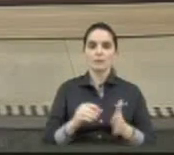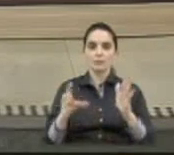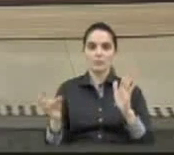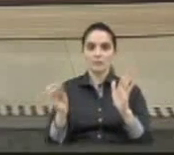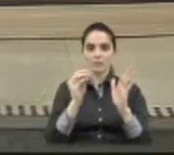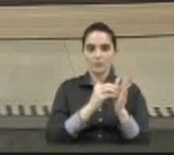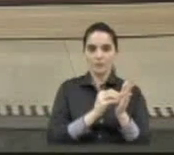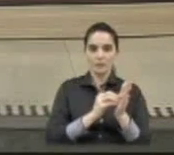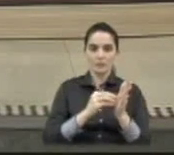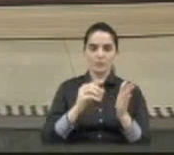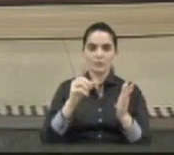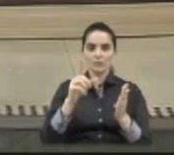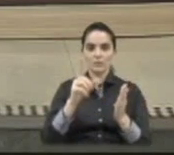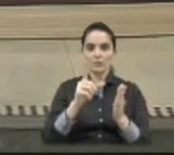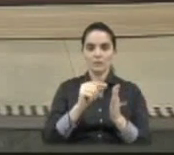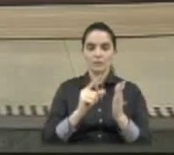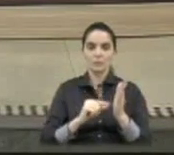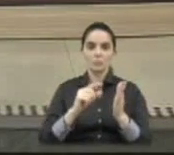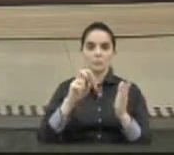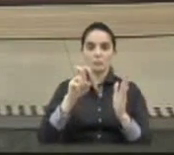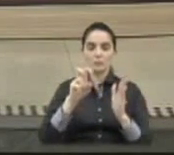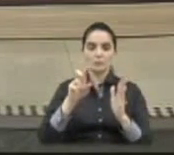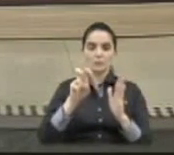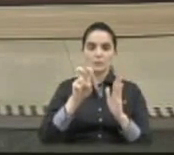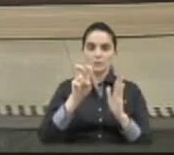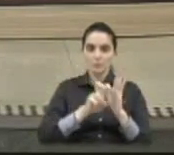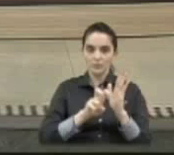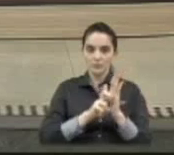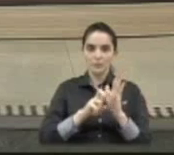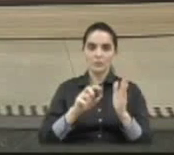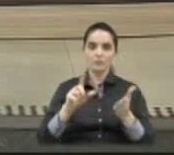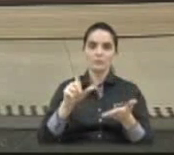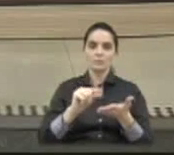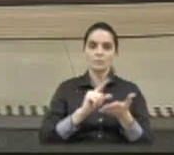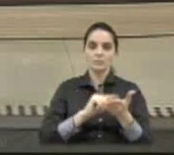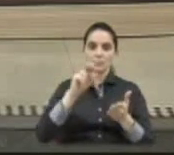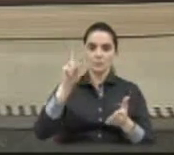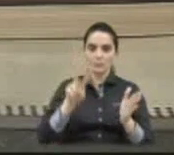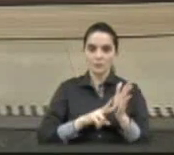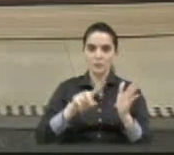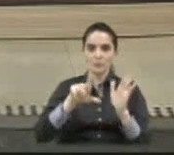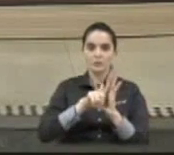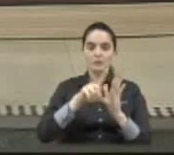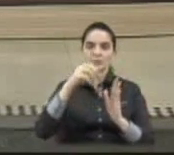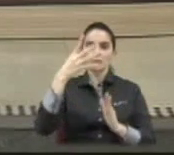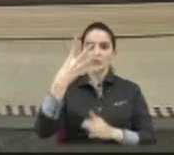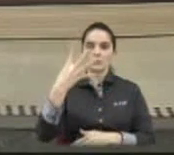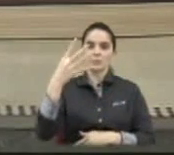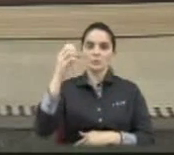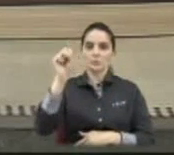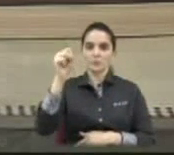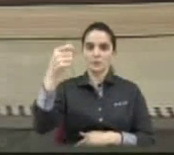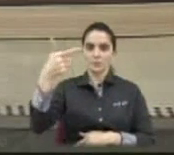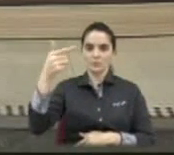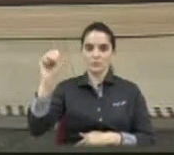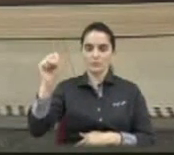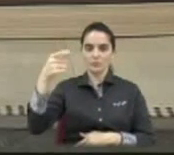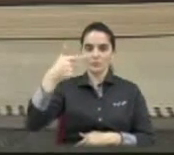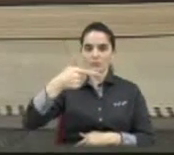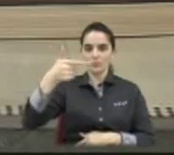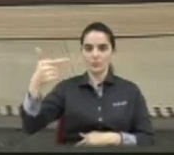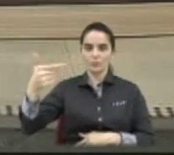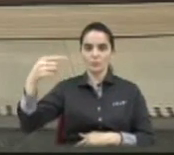que acrescenta o parágrafo 5º ao artigo 2º da lei número 4.828, de 22